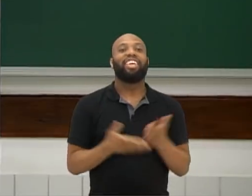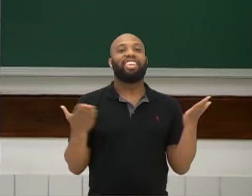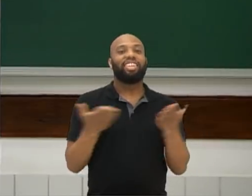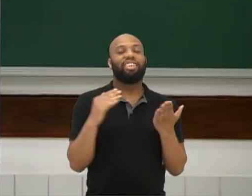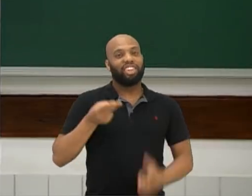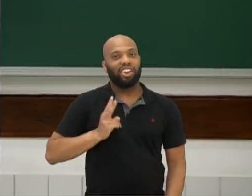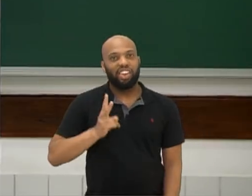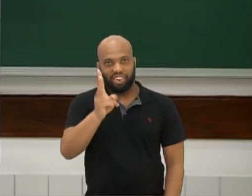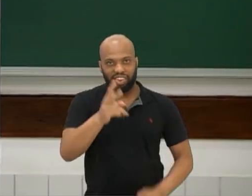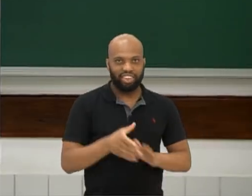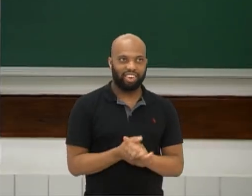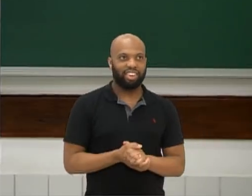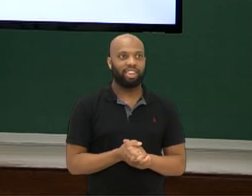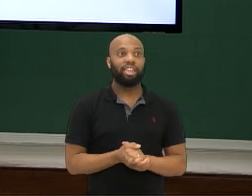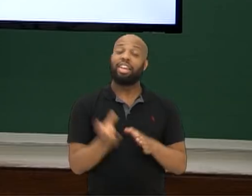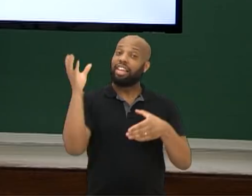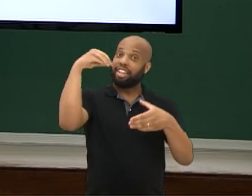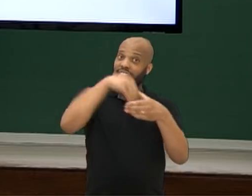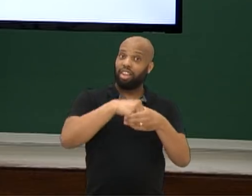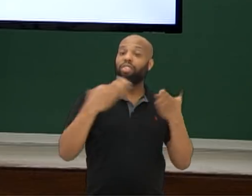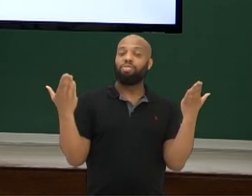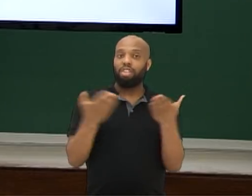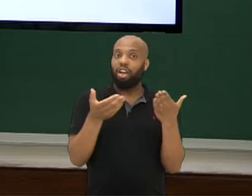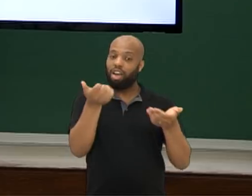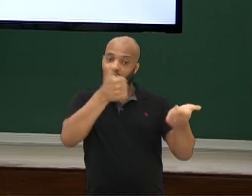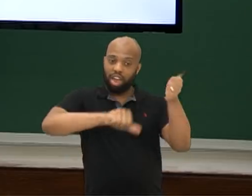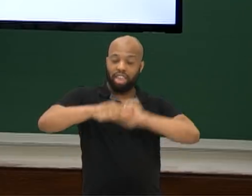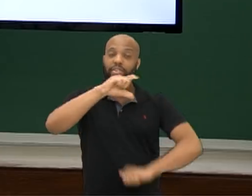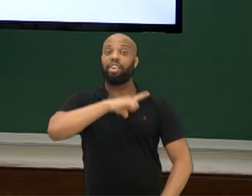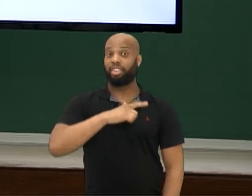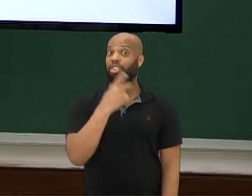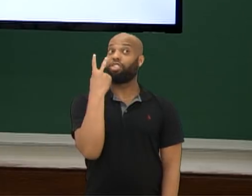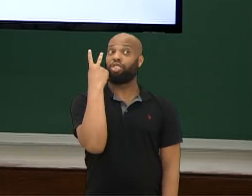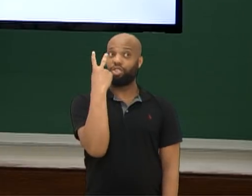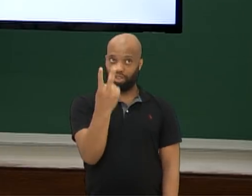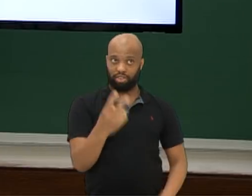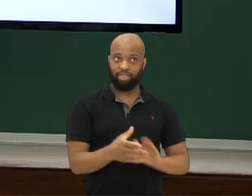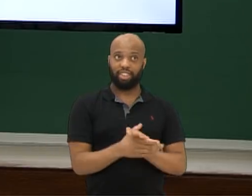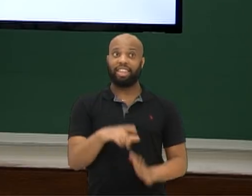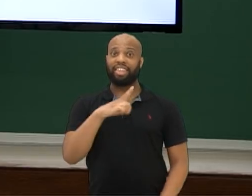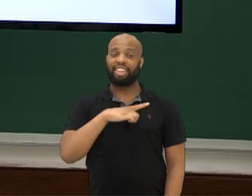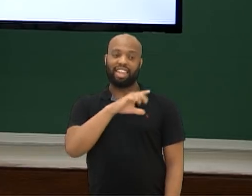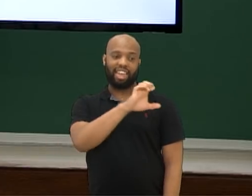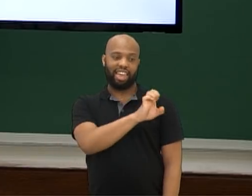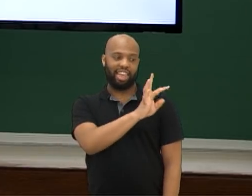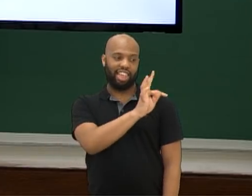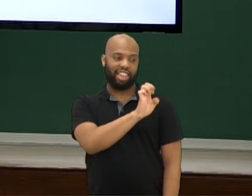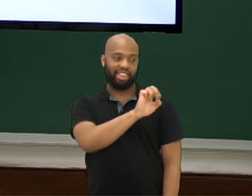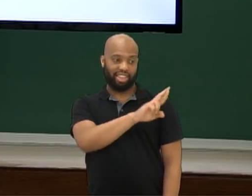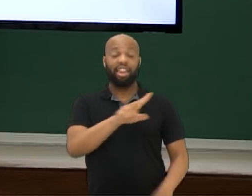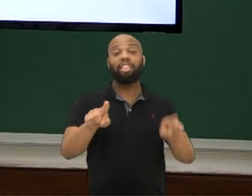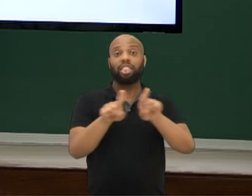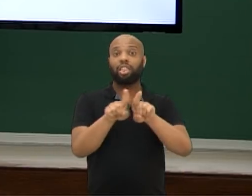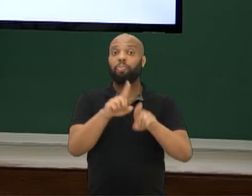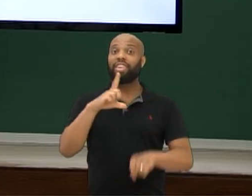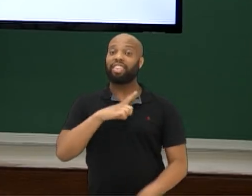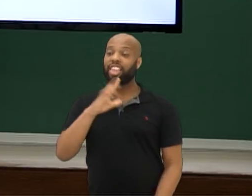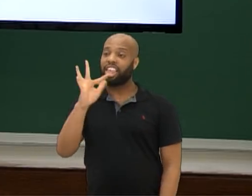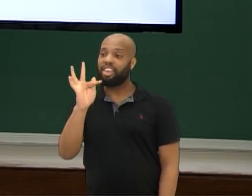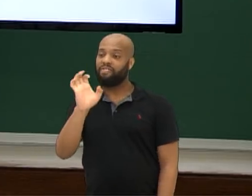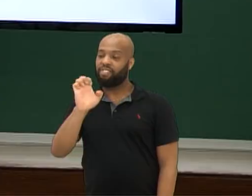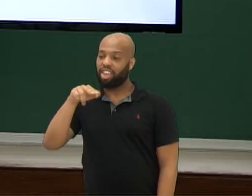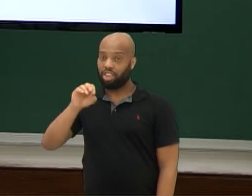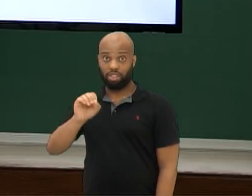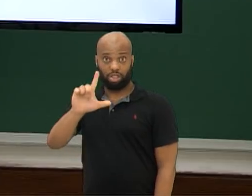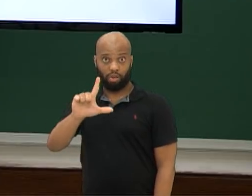seguir então. Dentre essas funções orgânicas, perceba que eu tenho duas, né? Eu tenho aqui o éter, né? E o fenol. Qual dessas